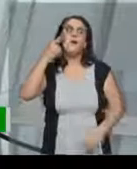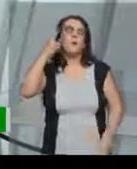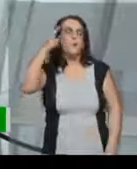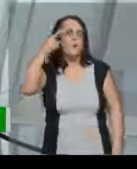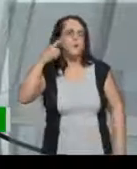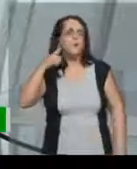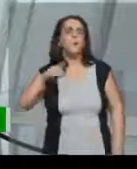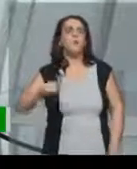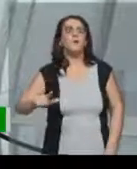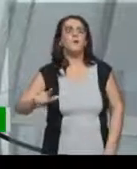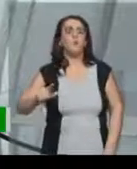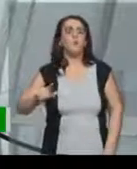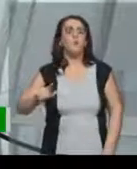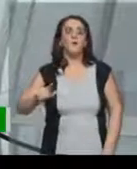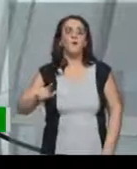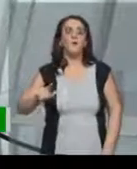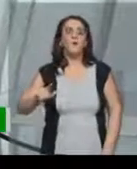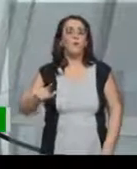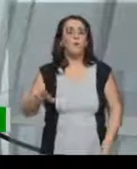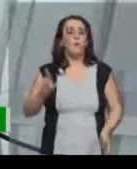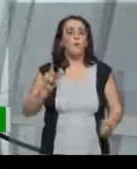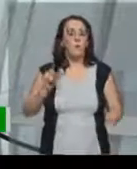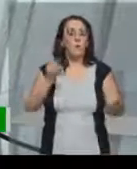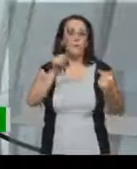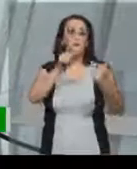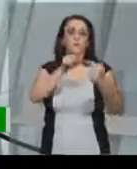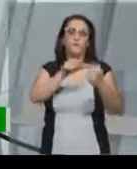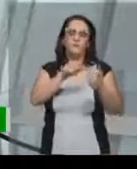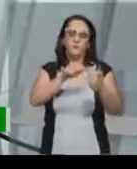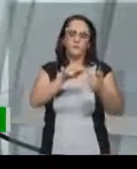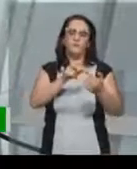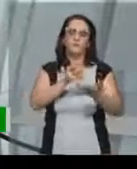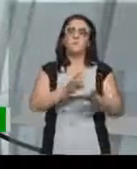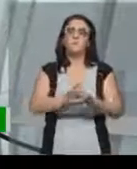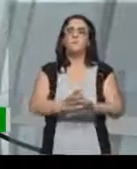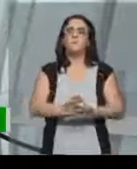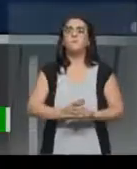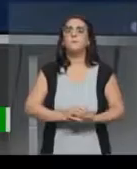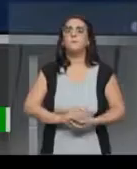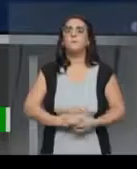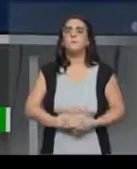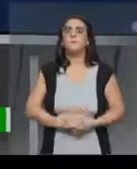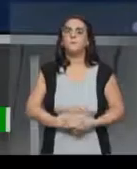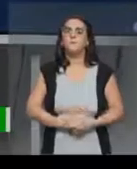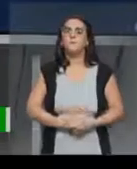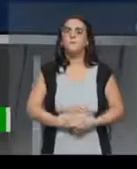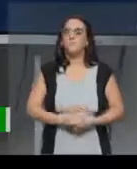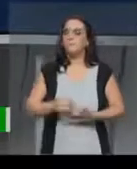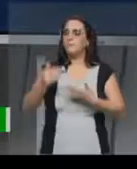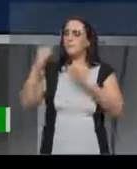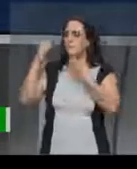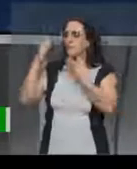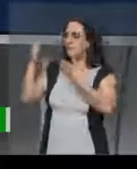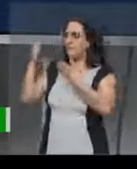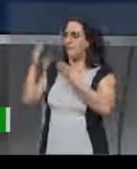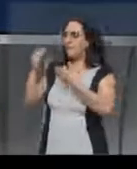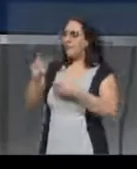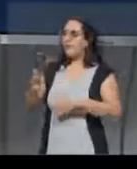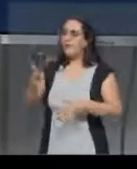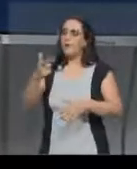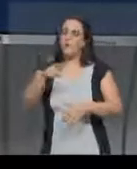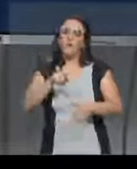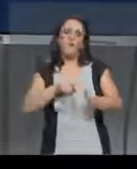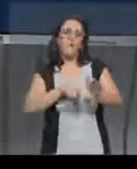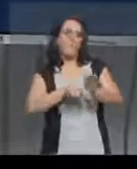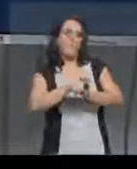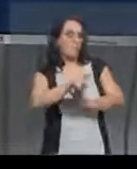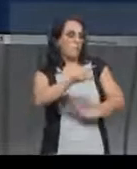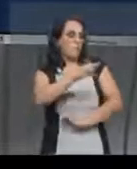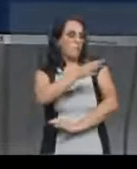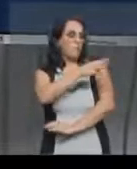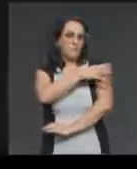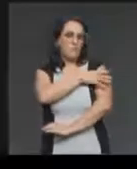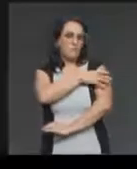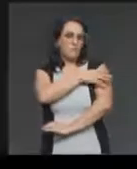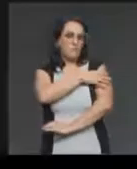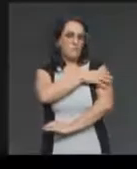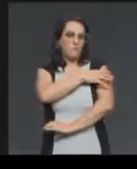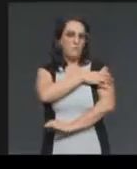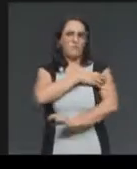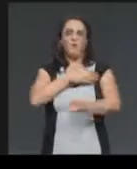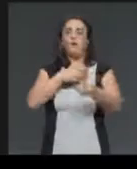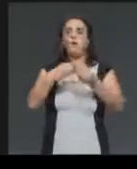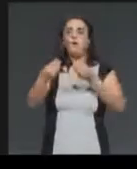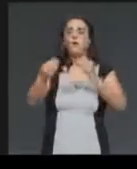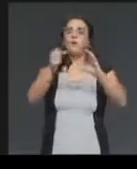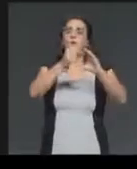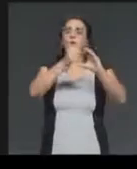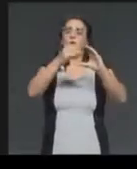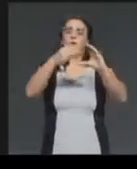formal, objetiva mesmo. Obrigada. Nossa próxima pergunta é do 4º ano. Como se classifica,